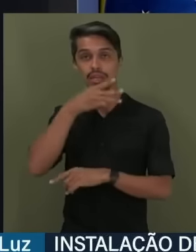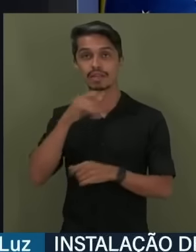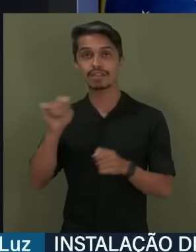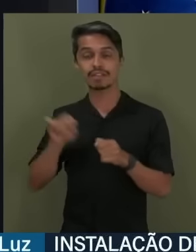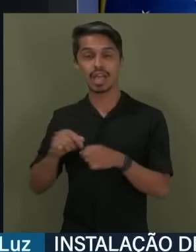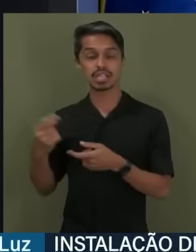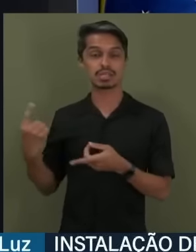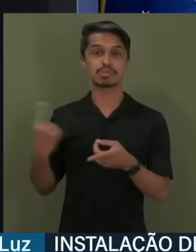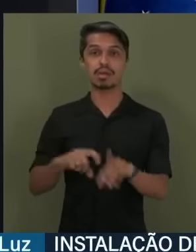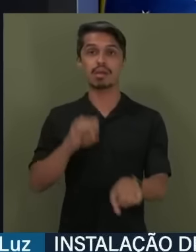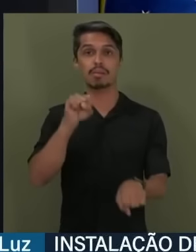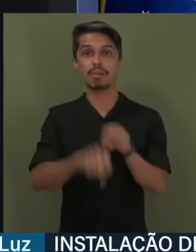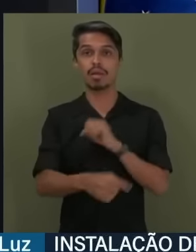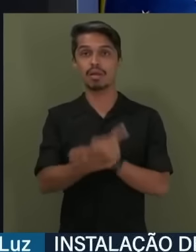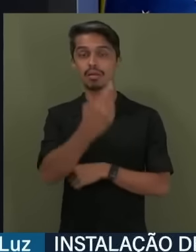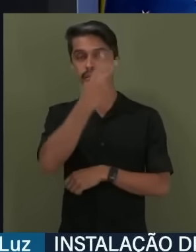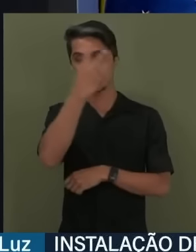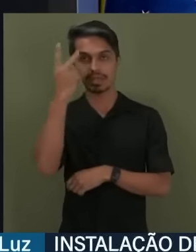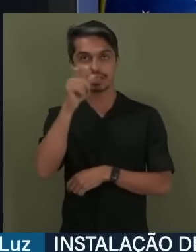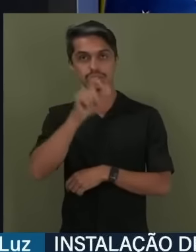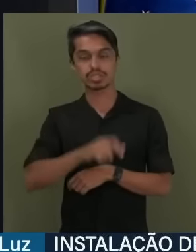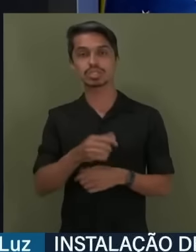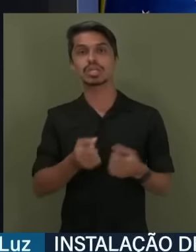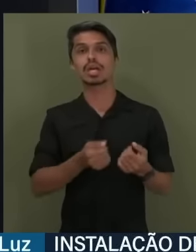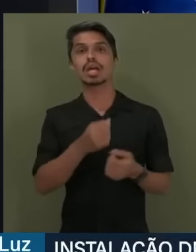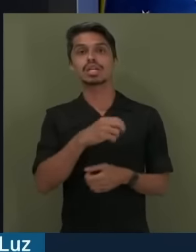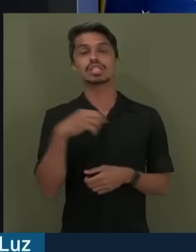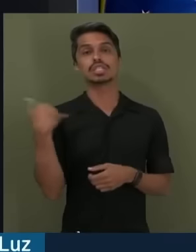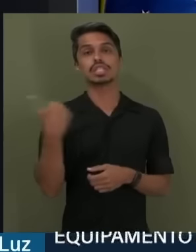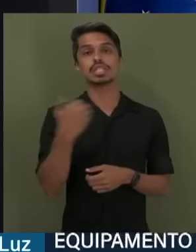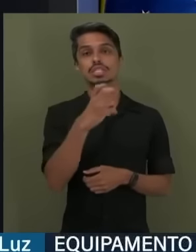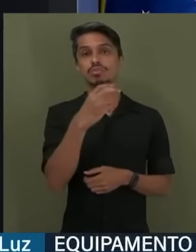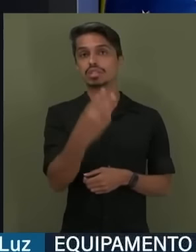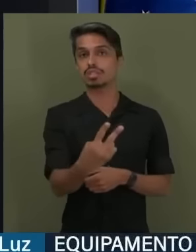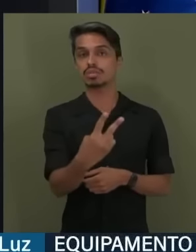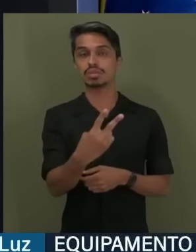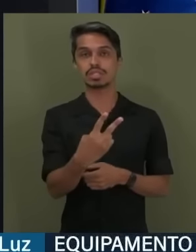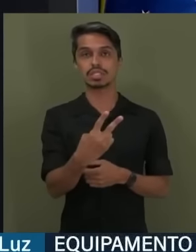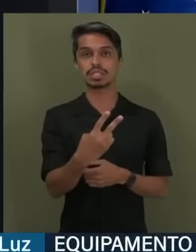morte de um motorista de aplicativo de 52 anos de idade.